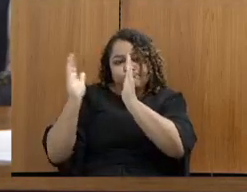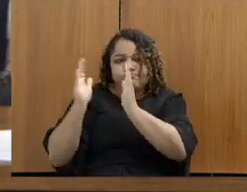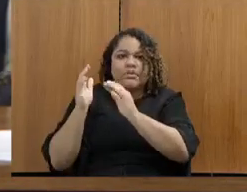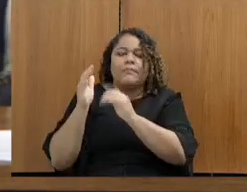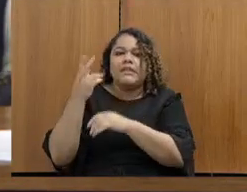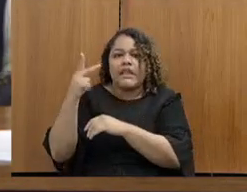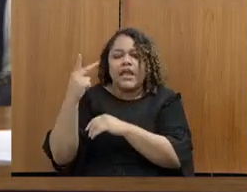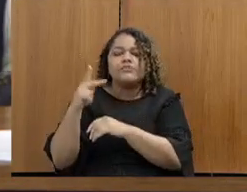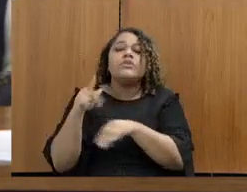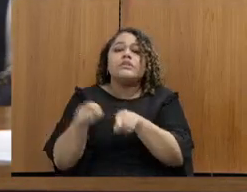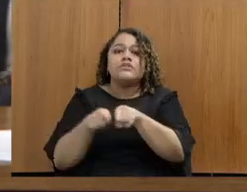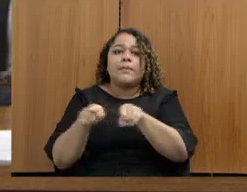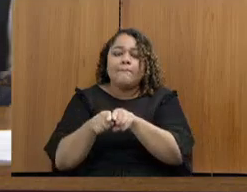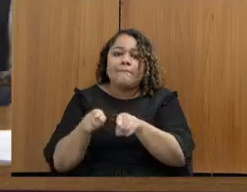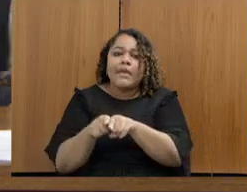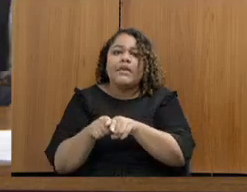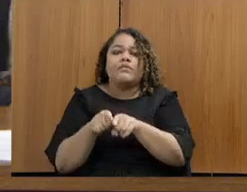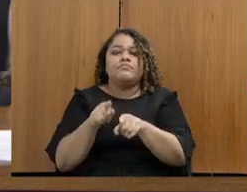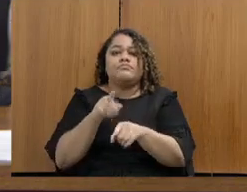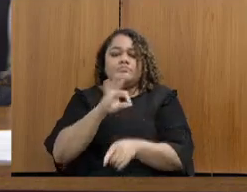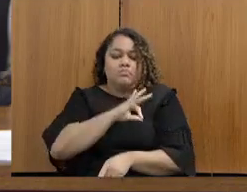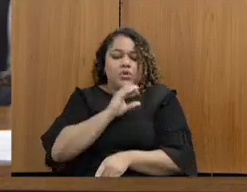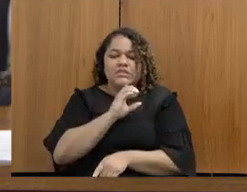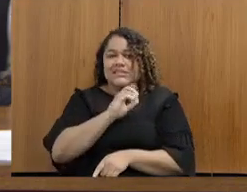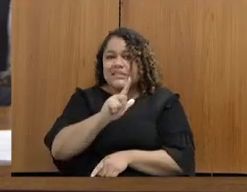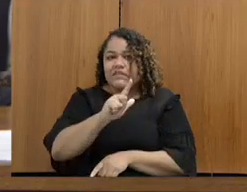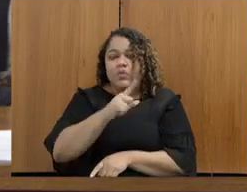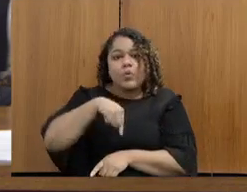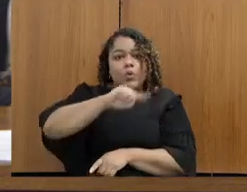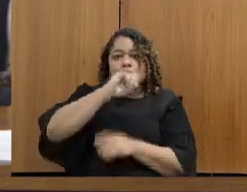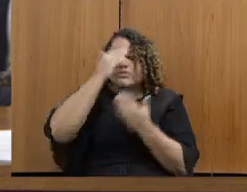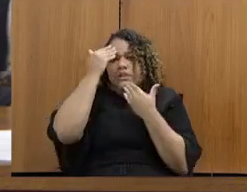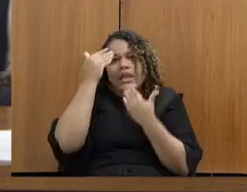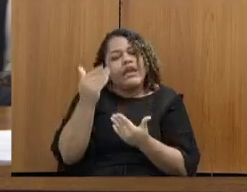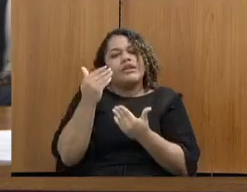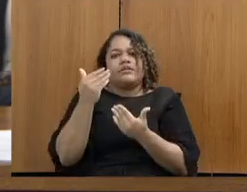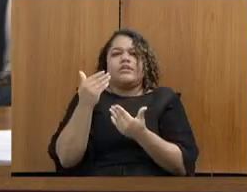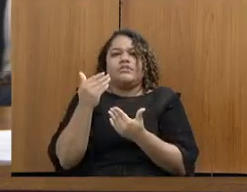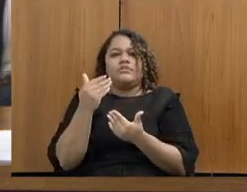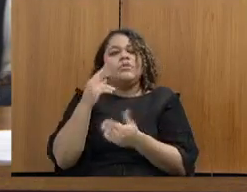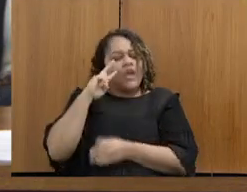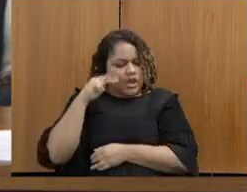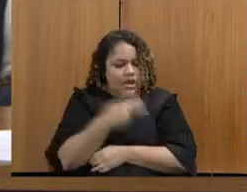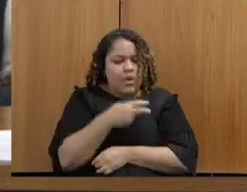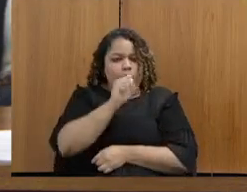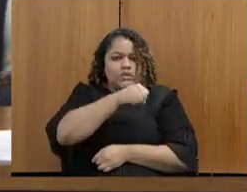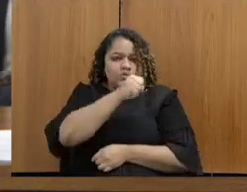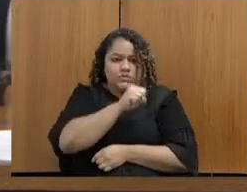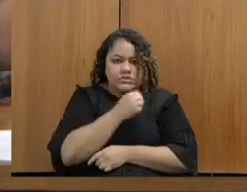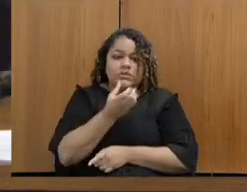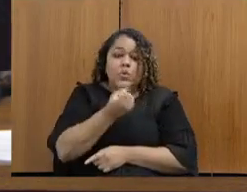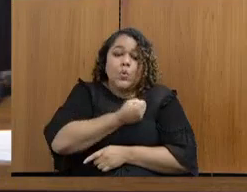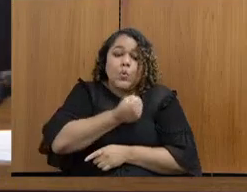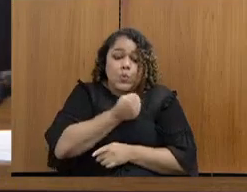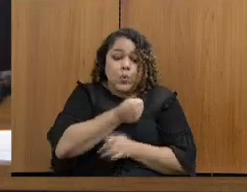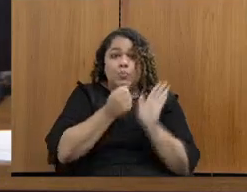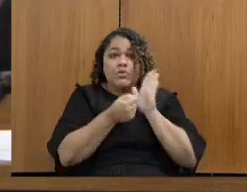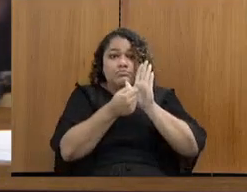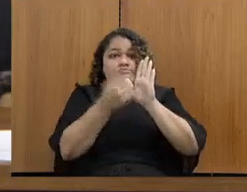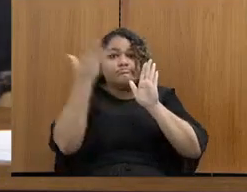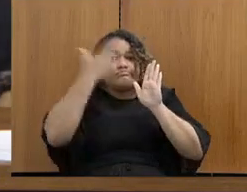a gratidão que a gente por tudo que você tem feito eu falo que os números falam por si só o trabalho tem